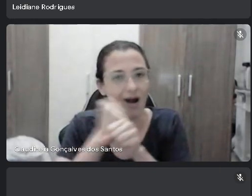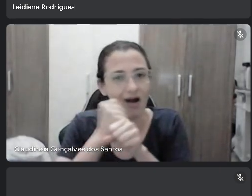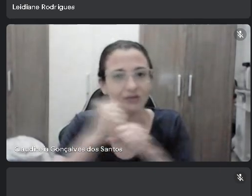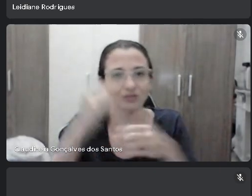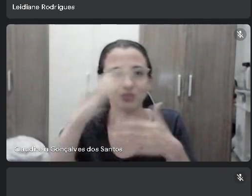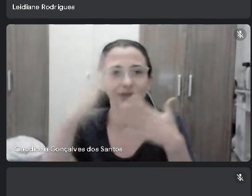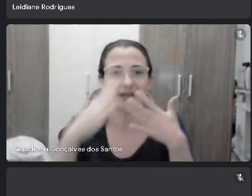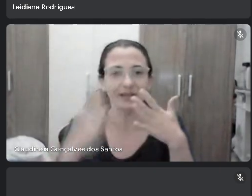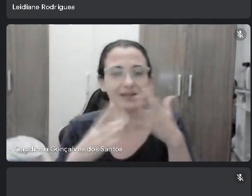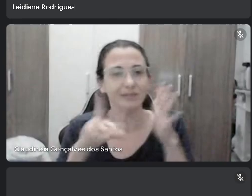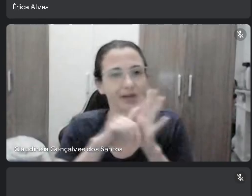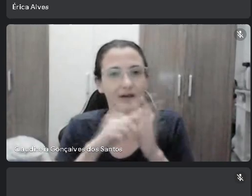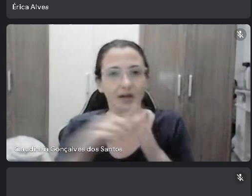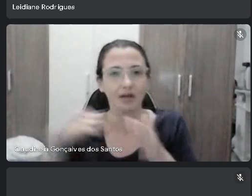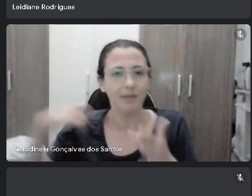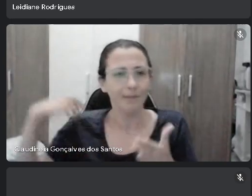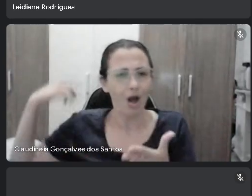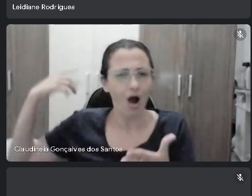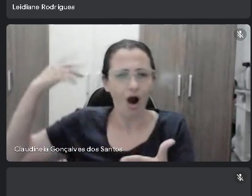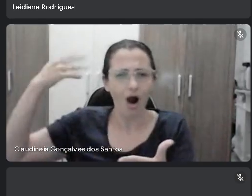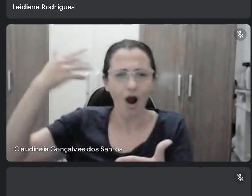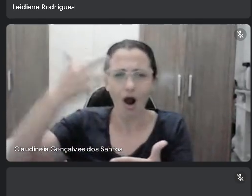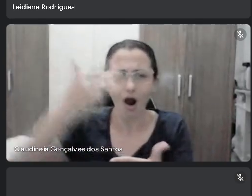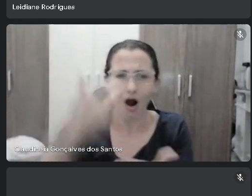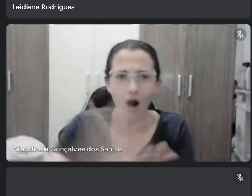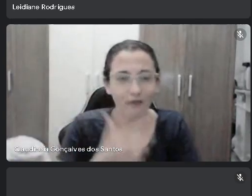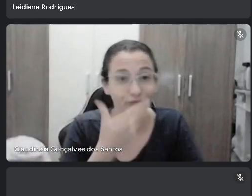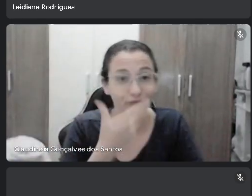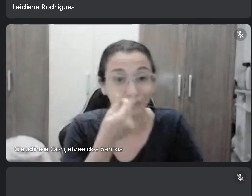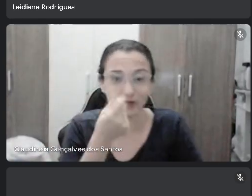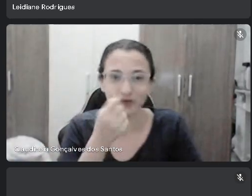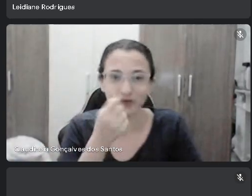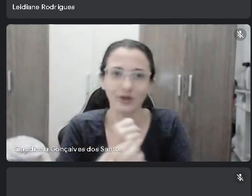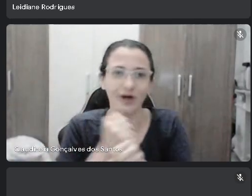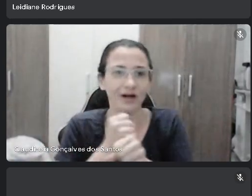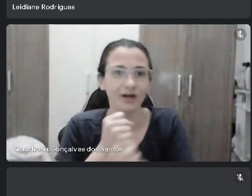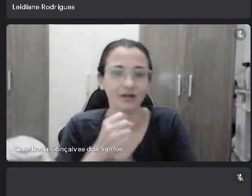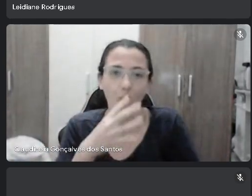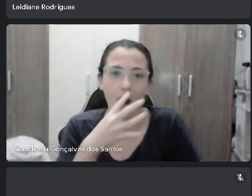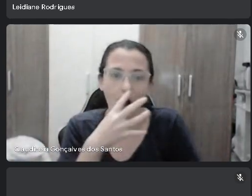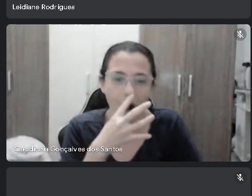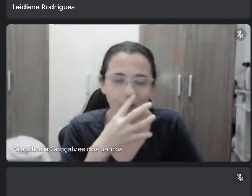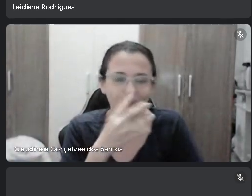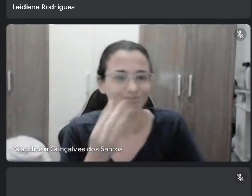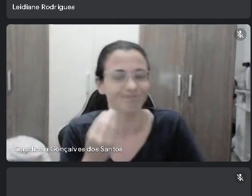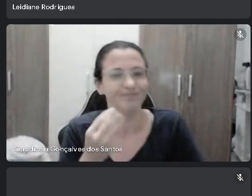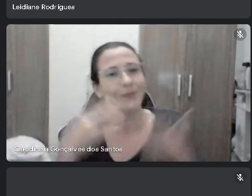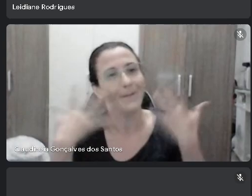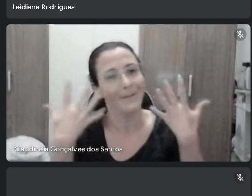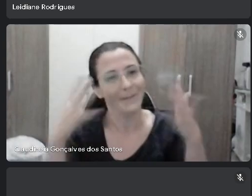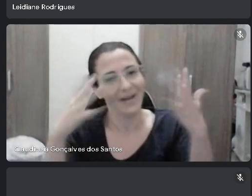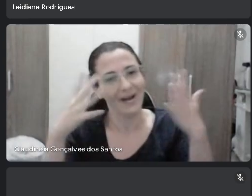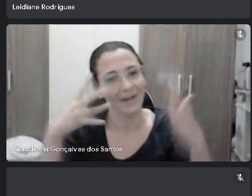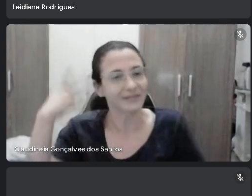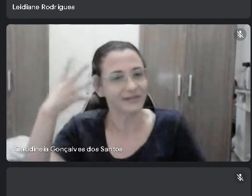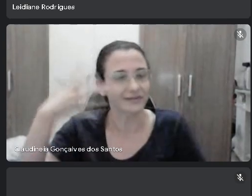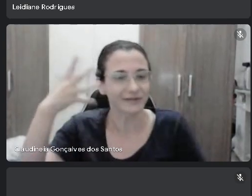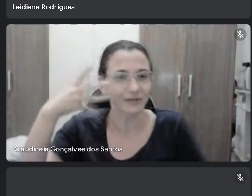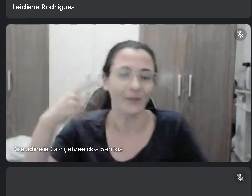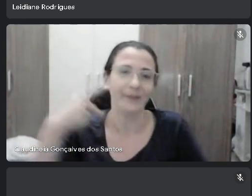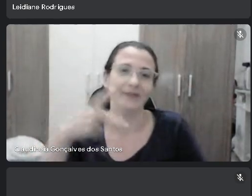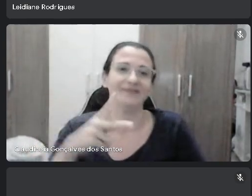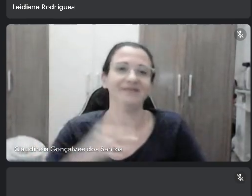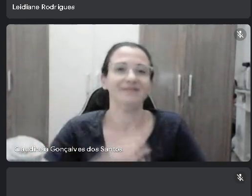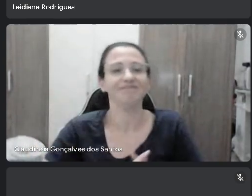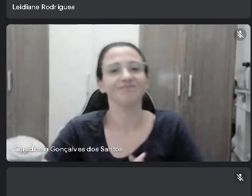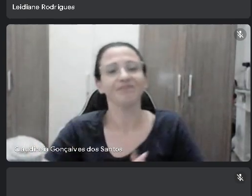E agora é tempo, né, do progresso da Libras, de todos esses anos. É uma admiração